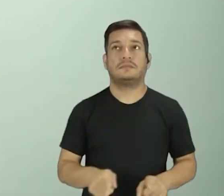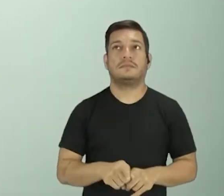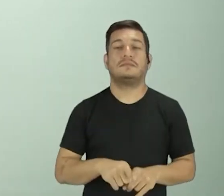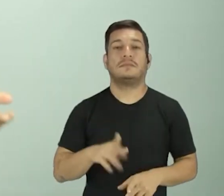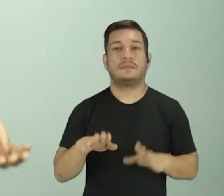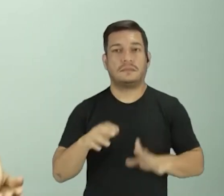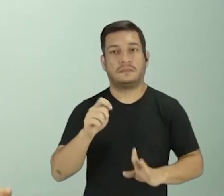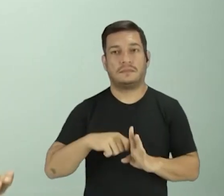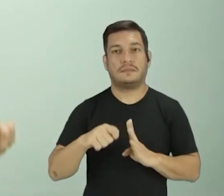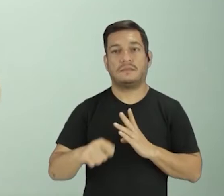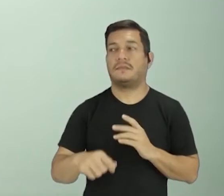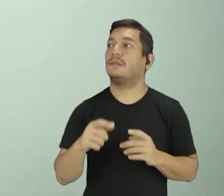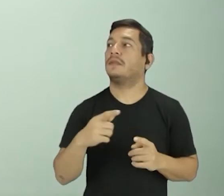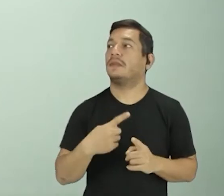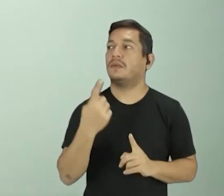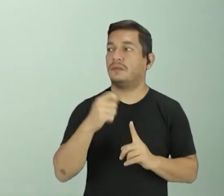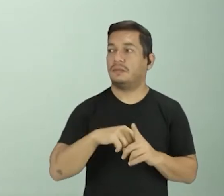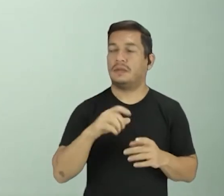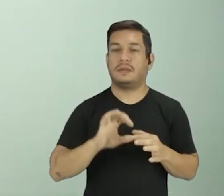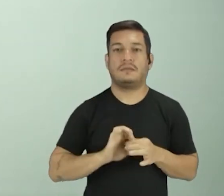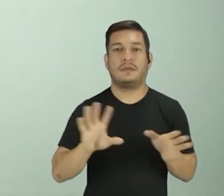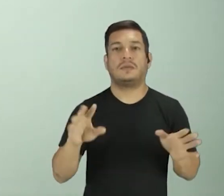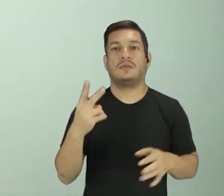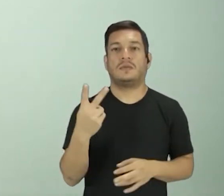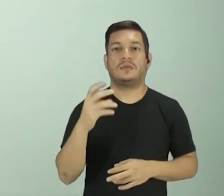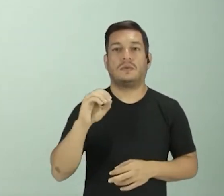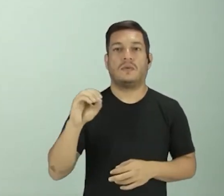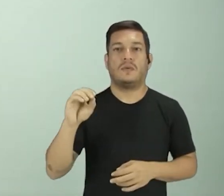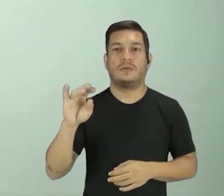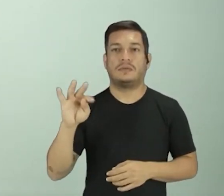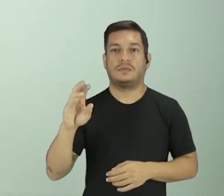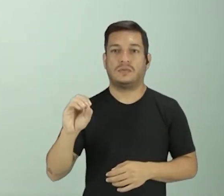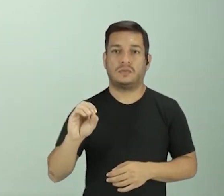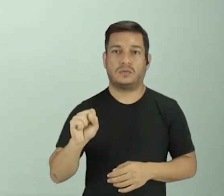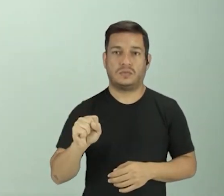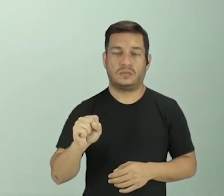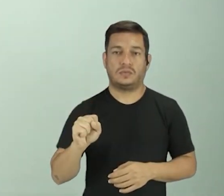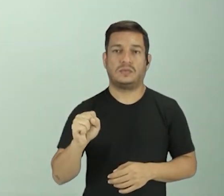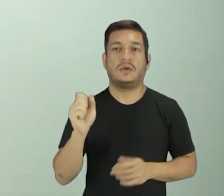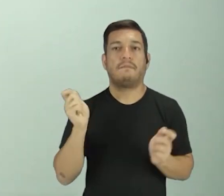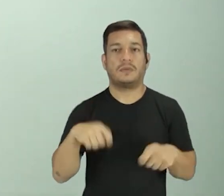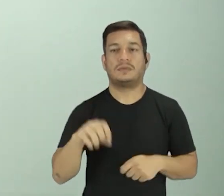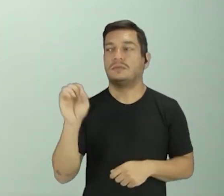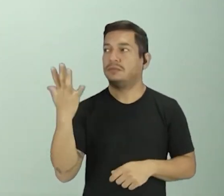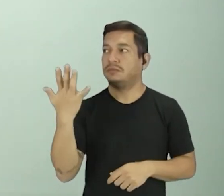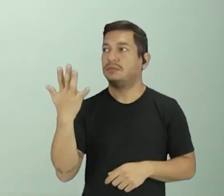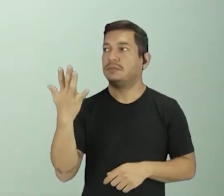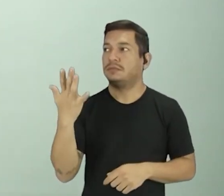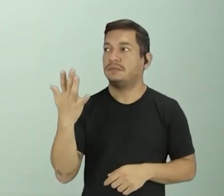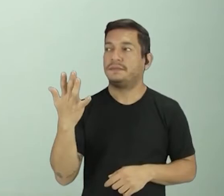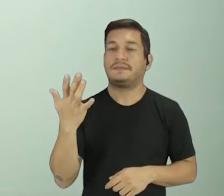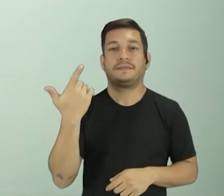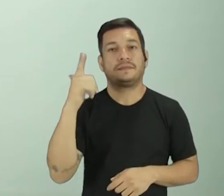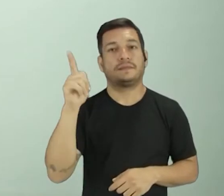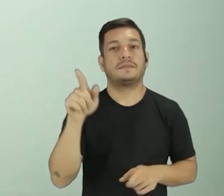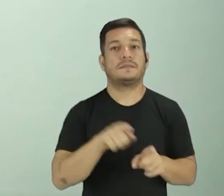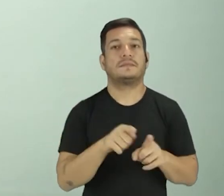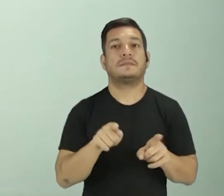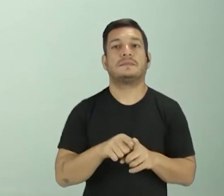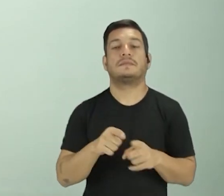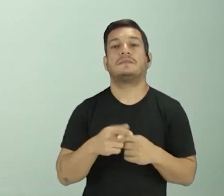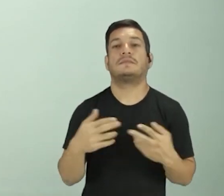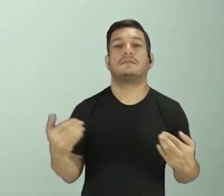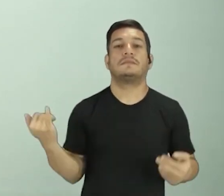no mesmo mês são liberados 2 oócitos, um de cada, né, ovário. Isso pode acontecer. Um outro detalhe